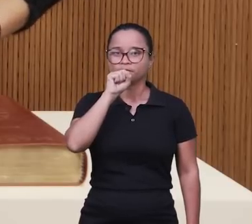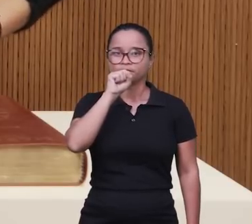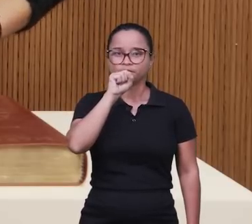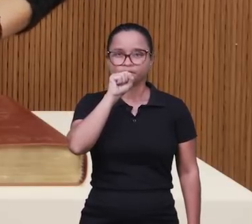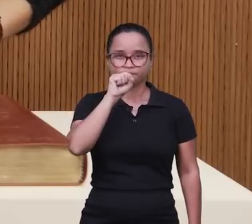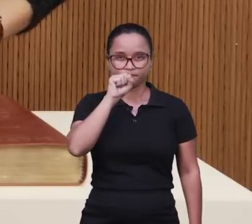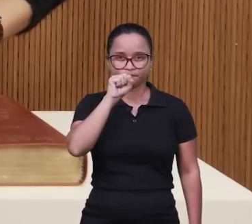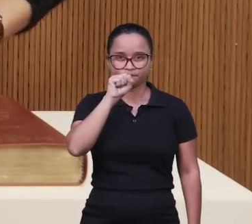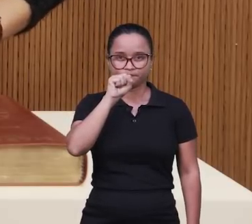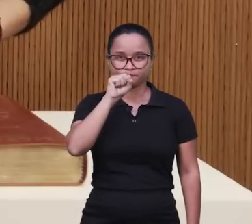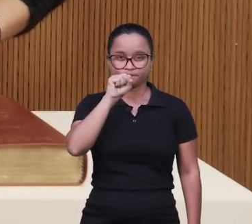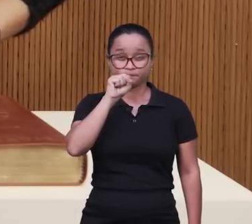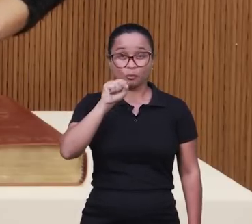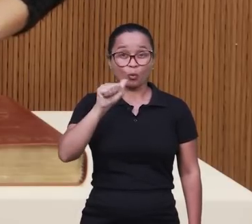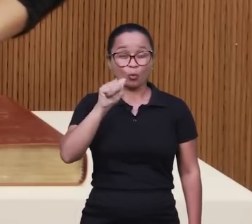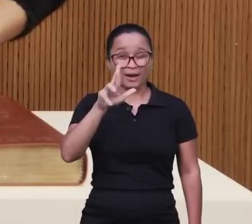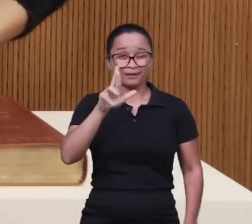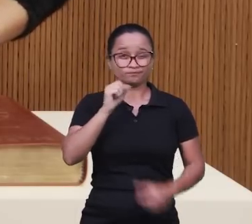Segurou o ar.